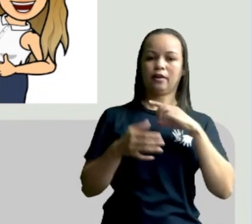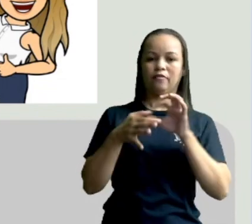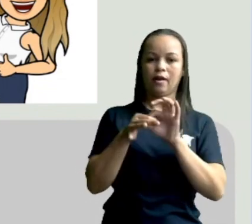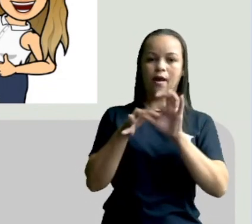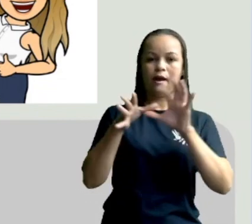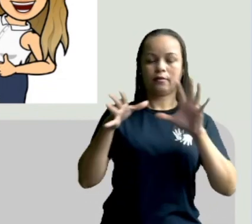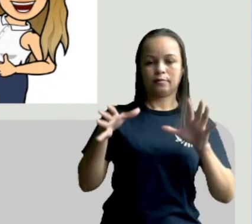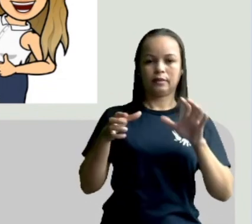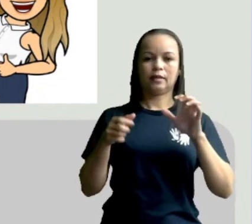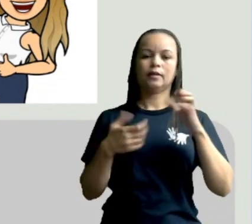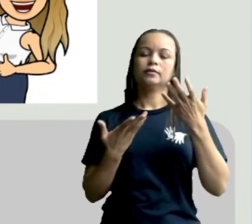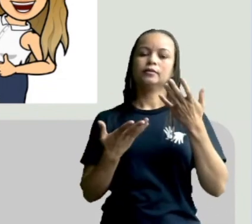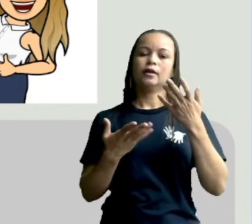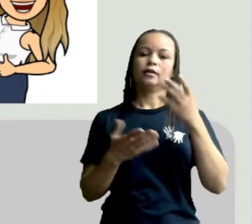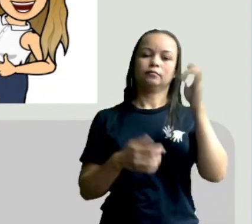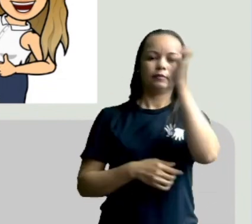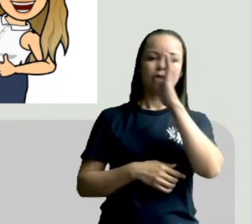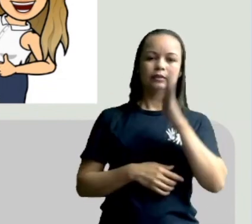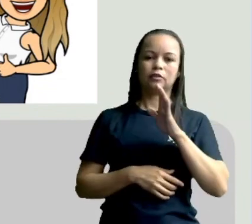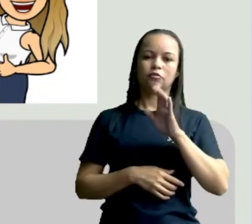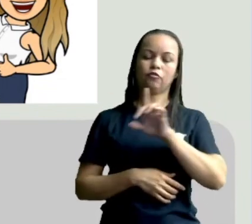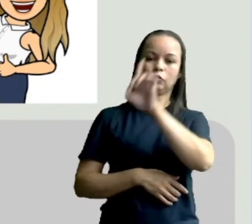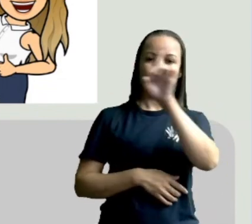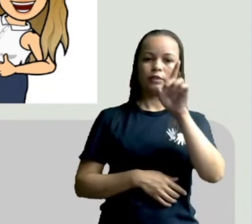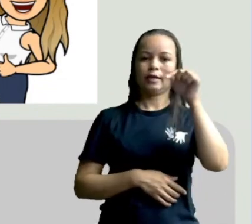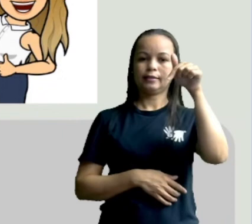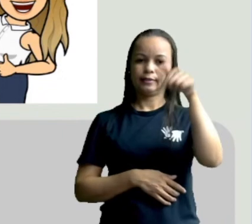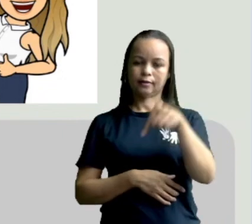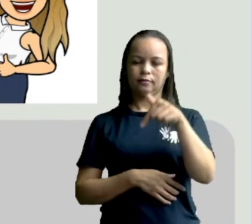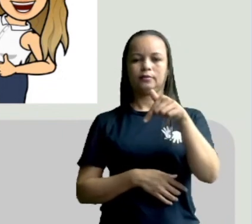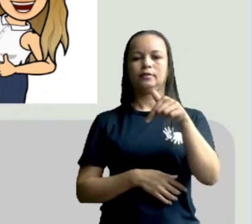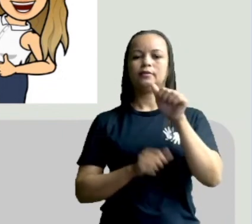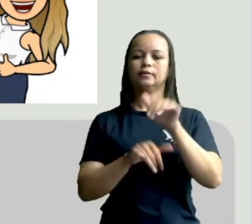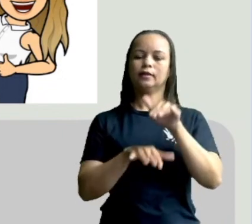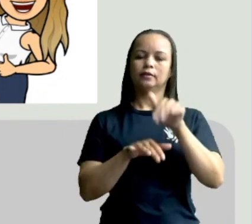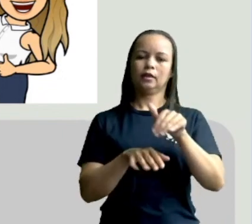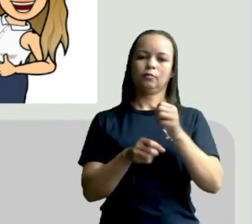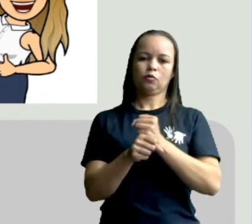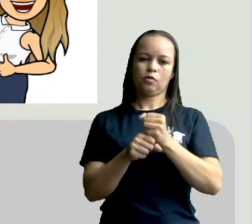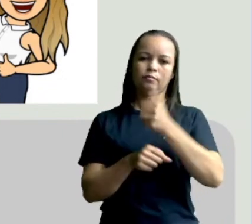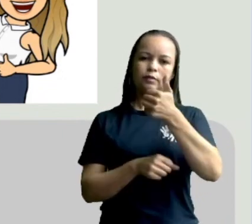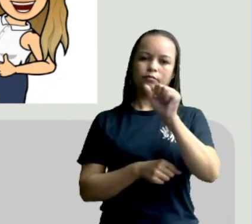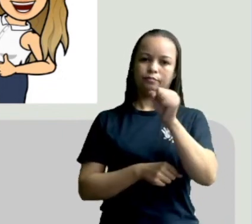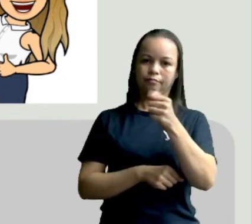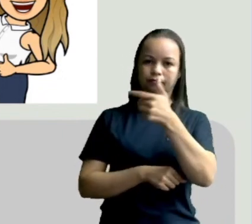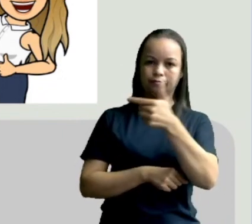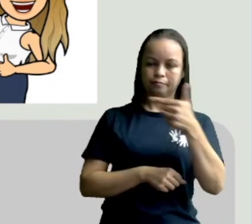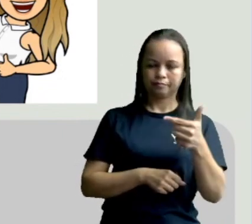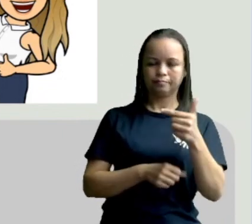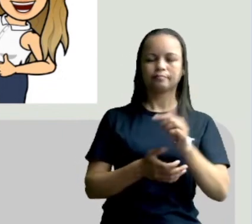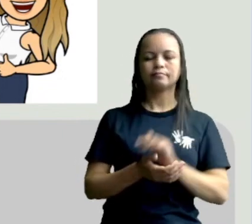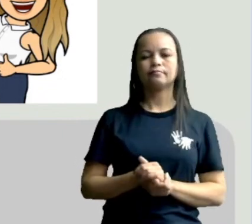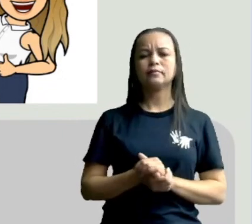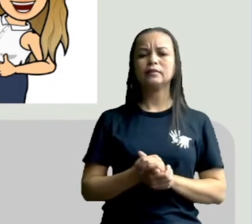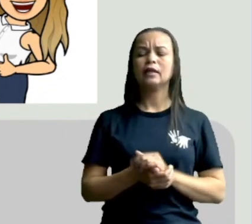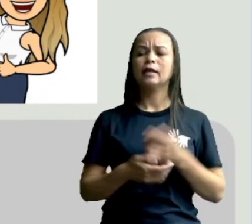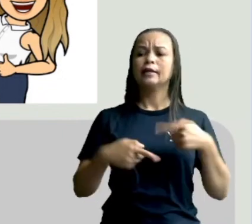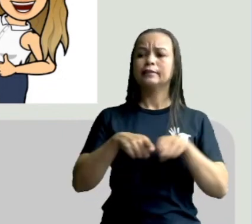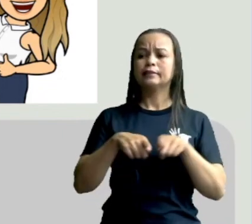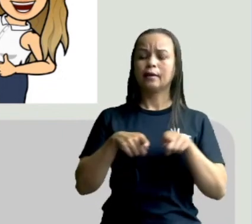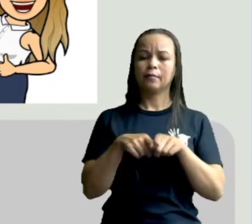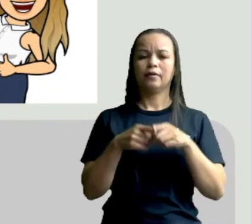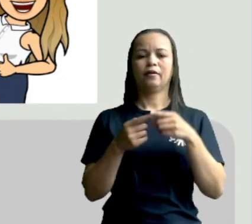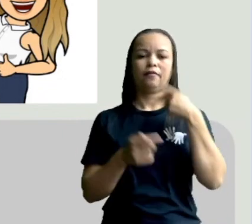dia 7 de setembro de 1822, tá bom? A gente falou um pouco também sobre